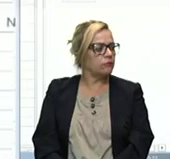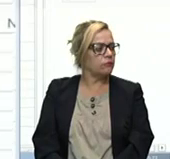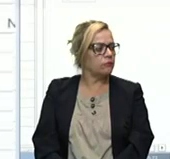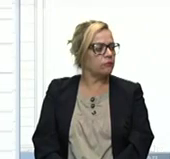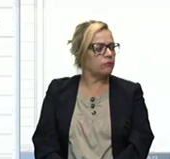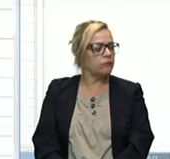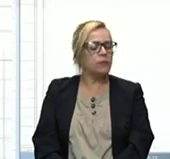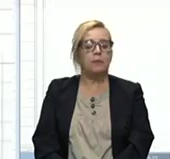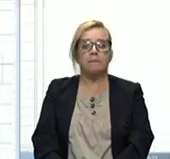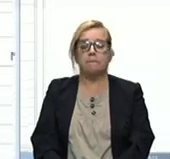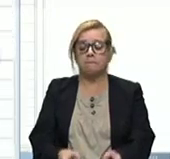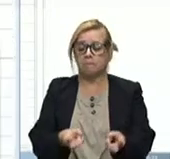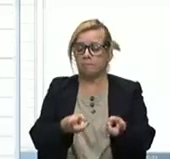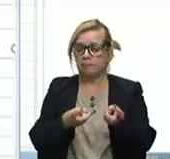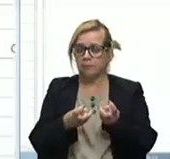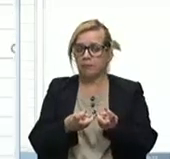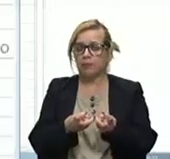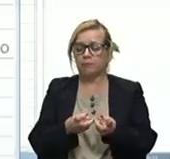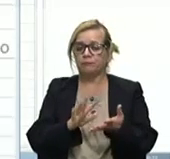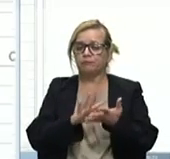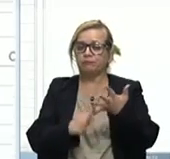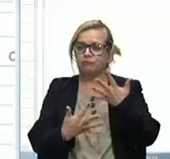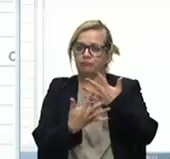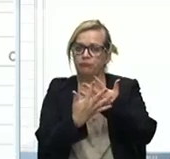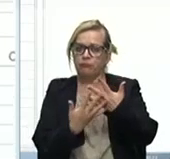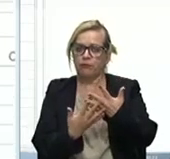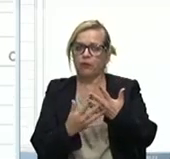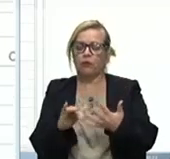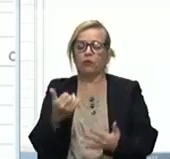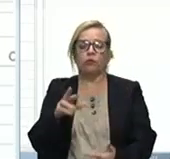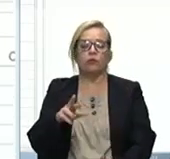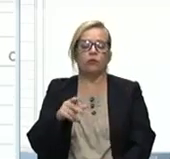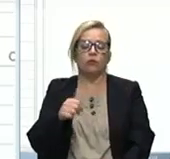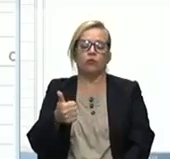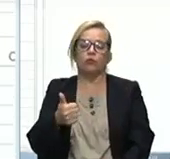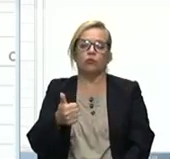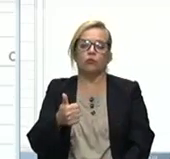Então, perceba, no Excel, o que foi dado é y igual a